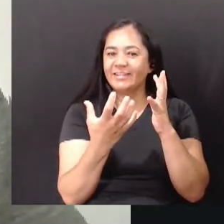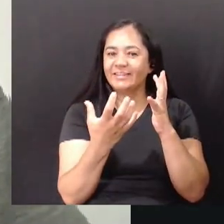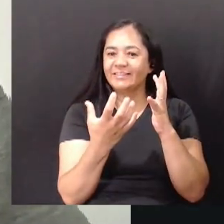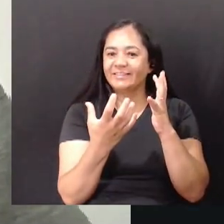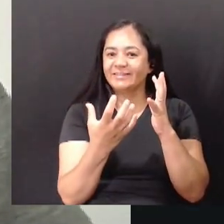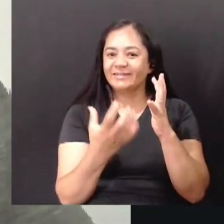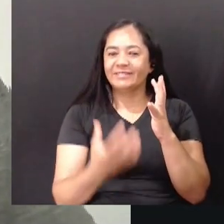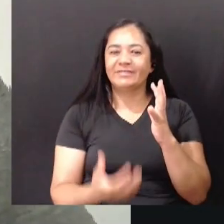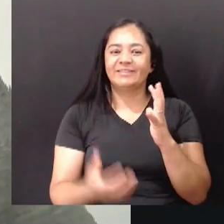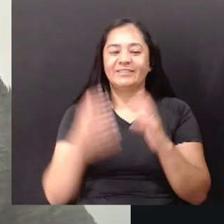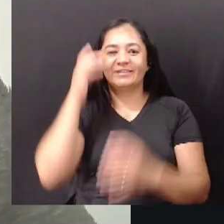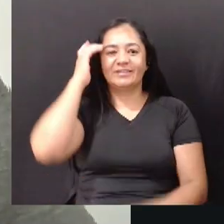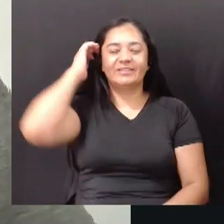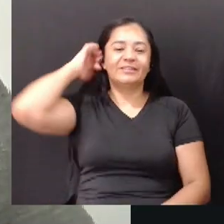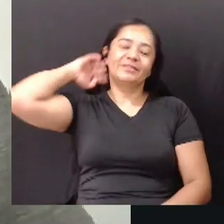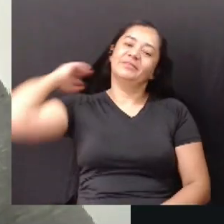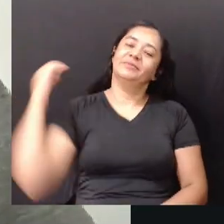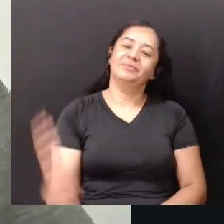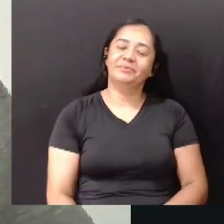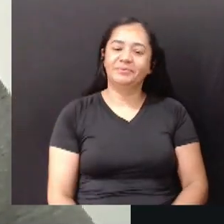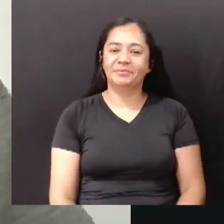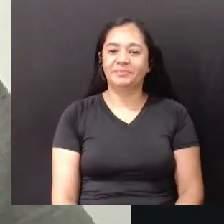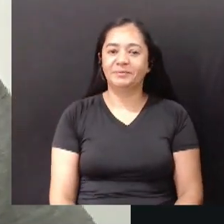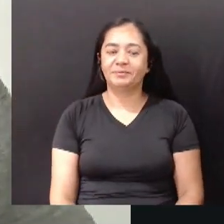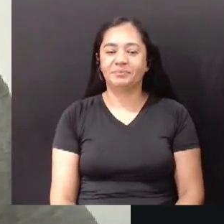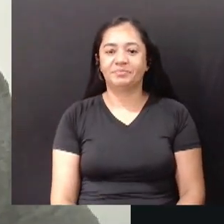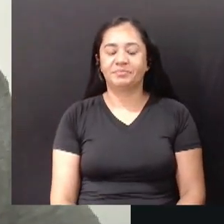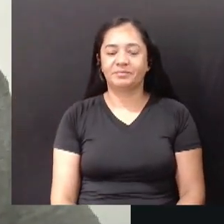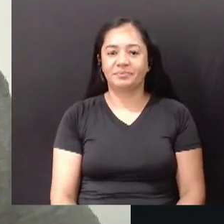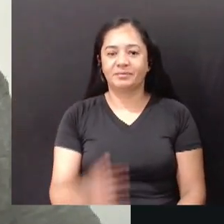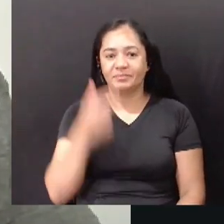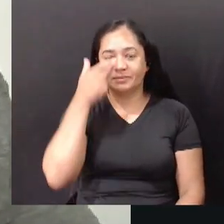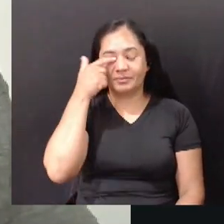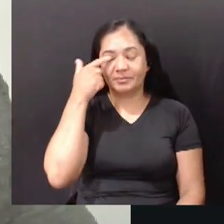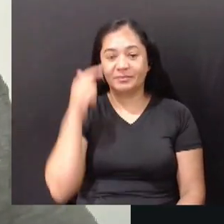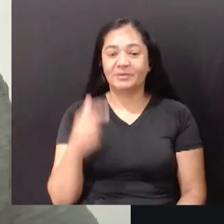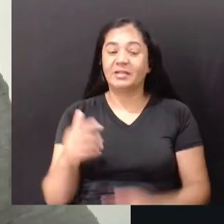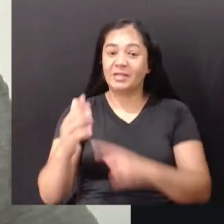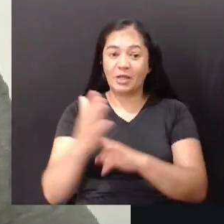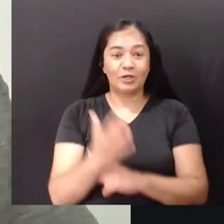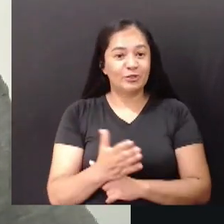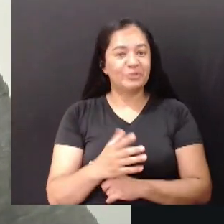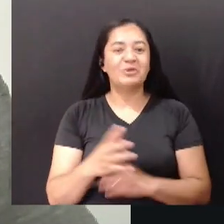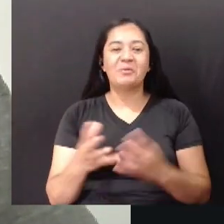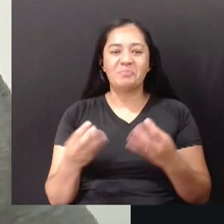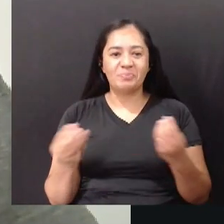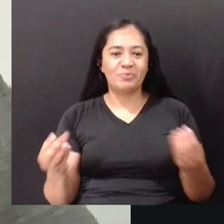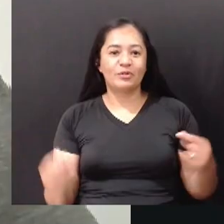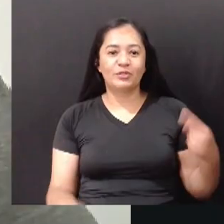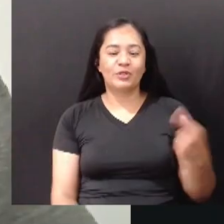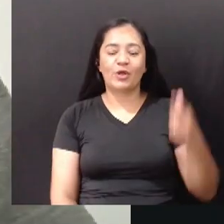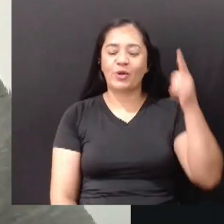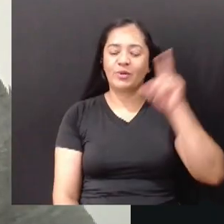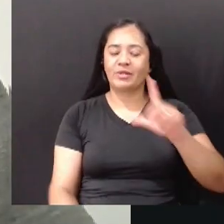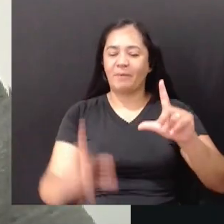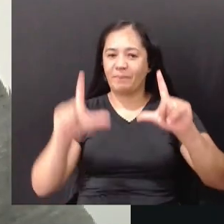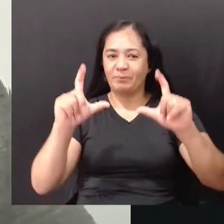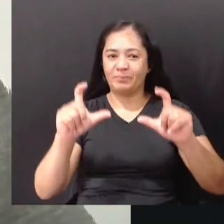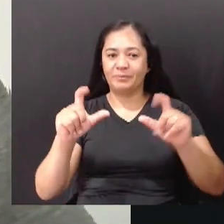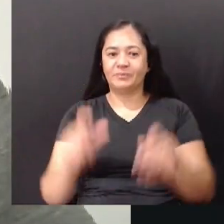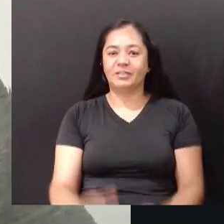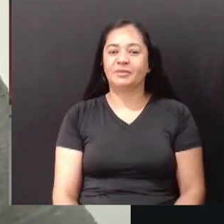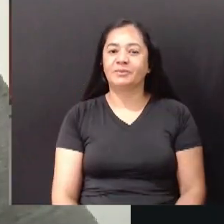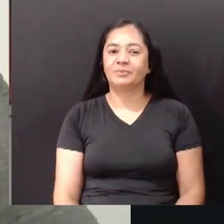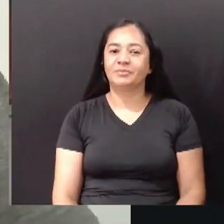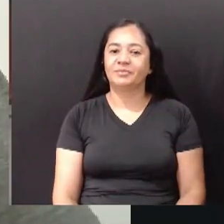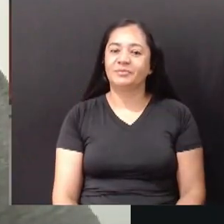um book, né, da ocorrência dele, então ele cooperou muito com a gente para esse